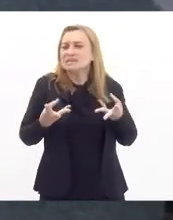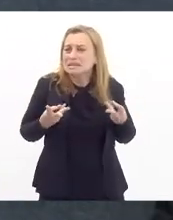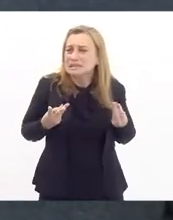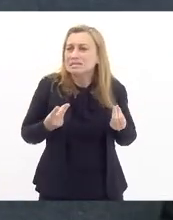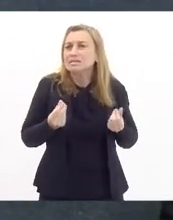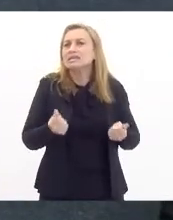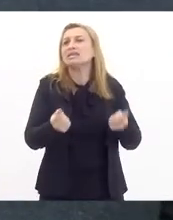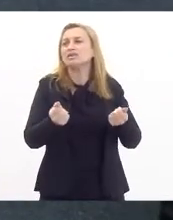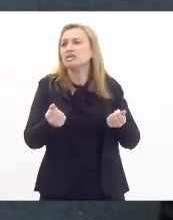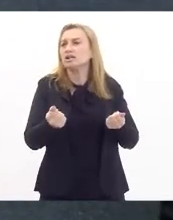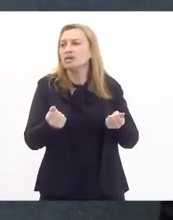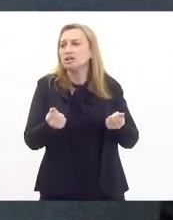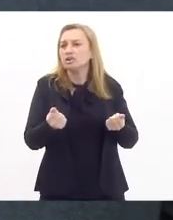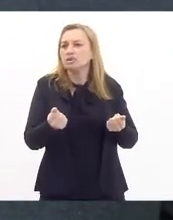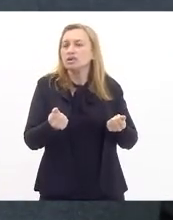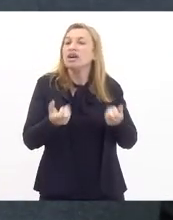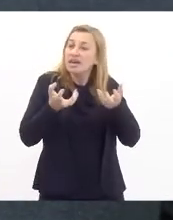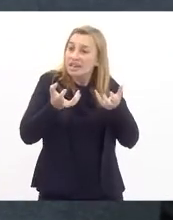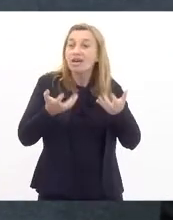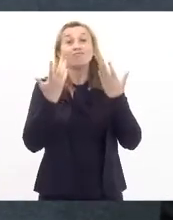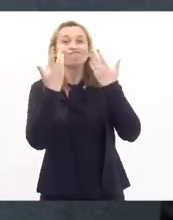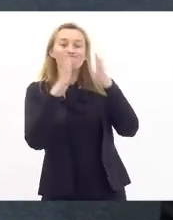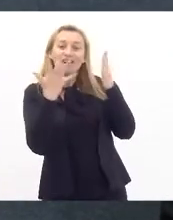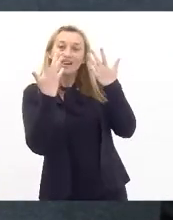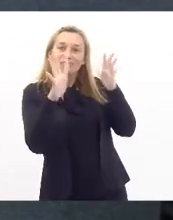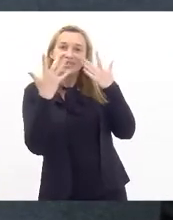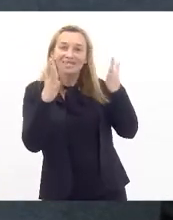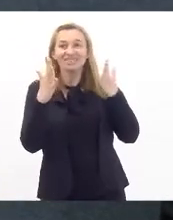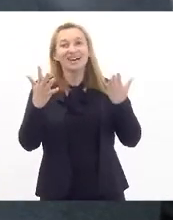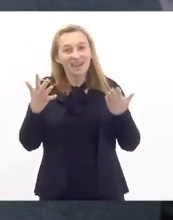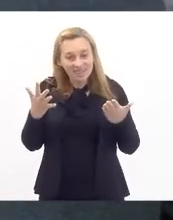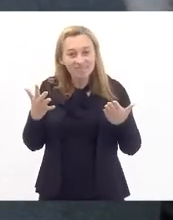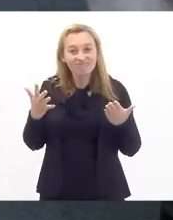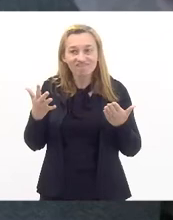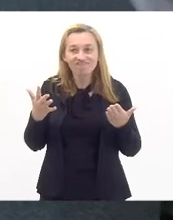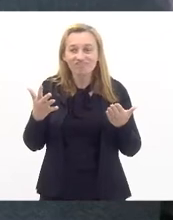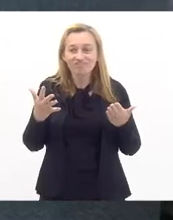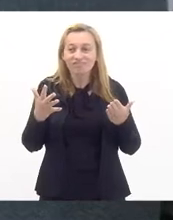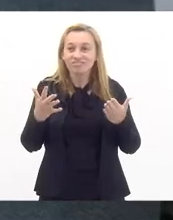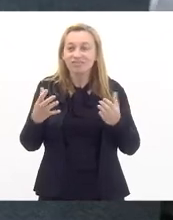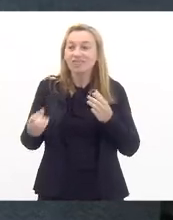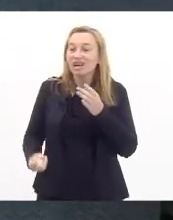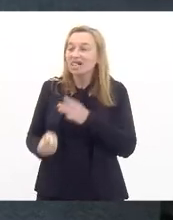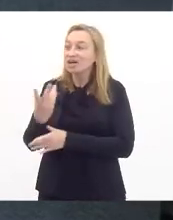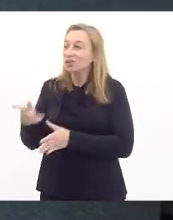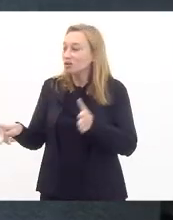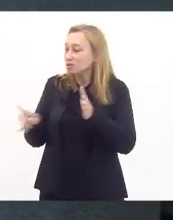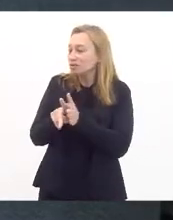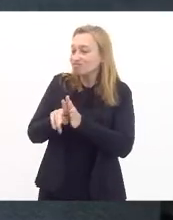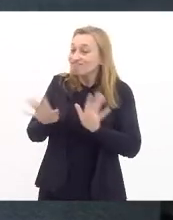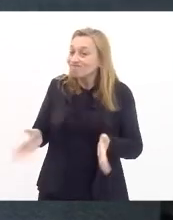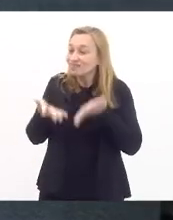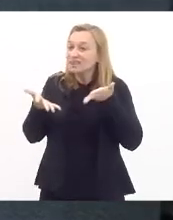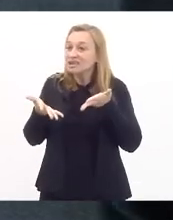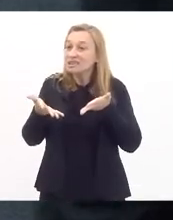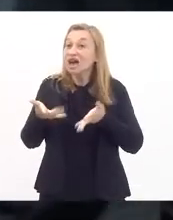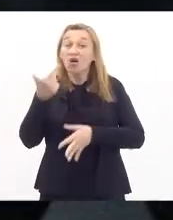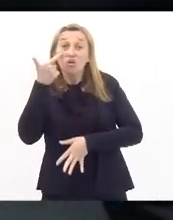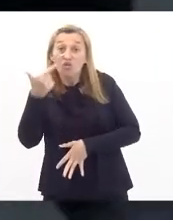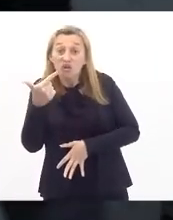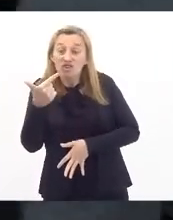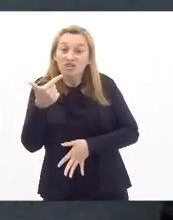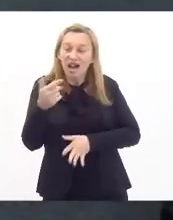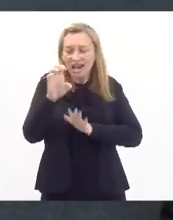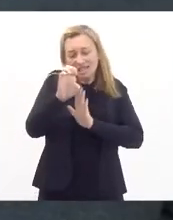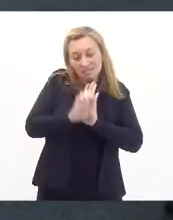sensível e quero parabenizar os autores pela iniciativa e a meu ver